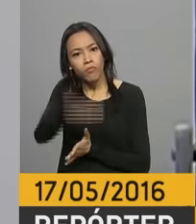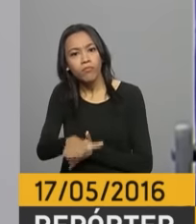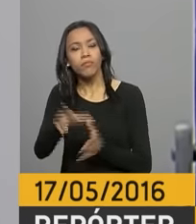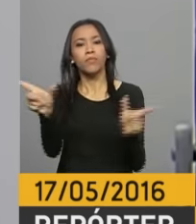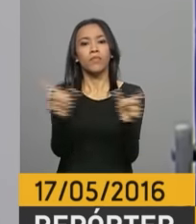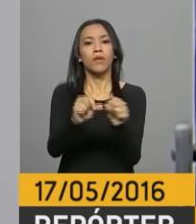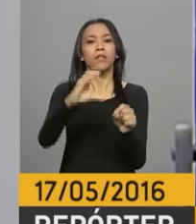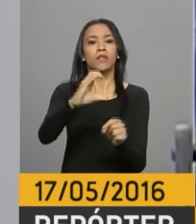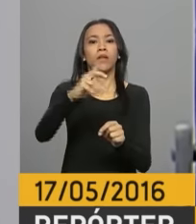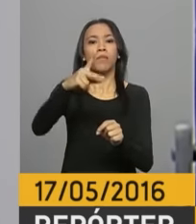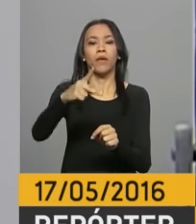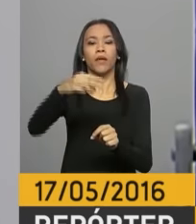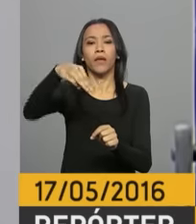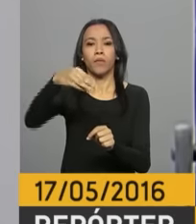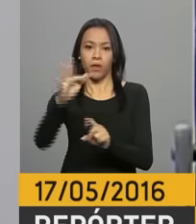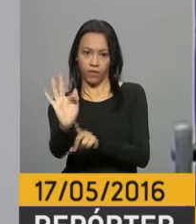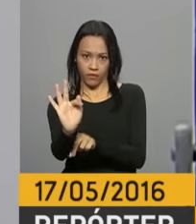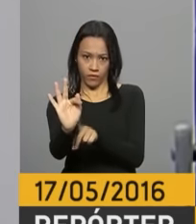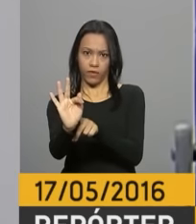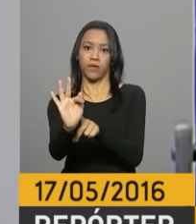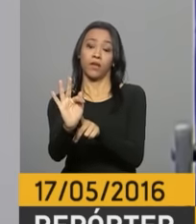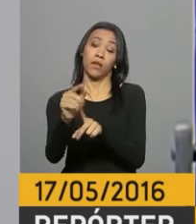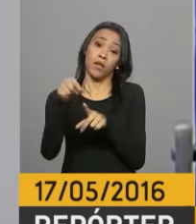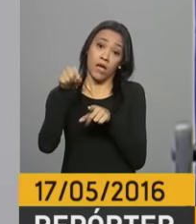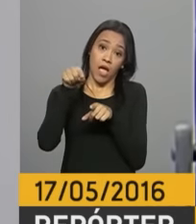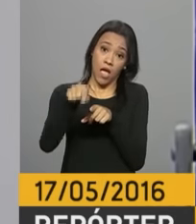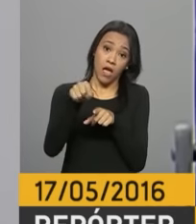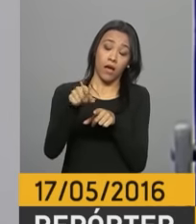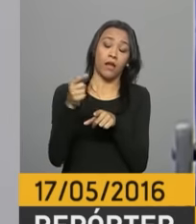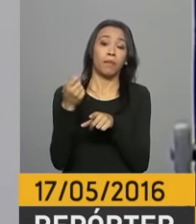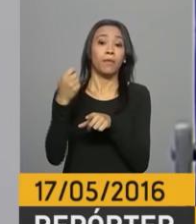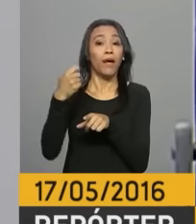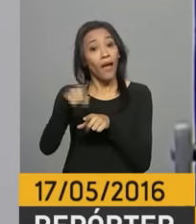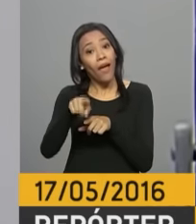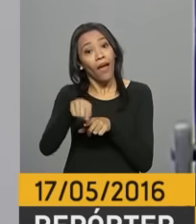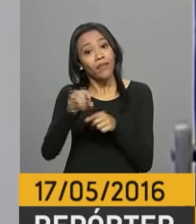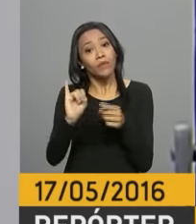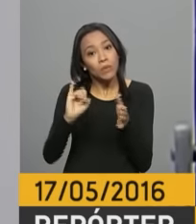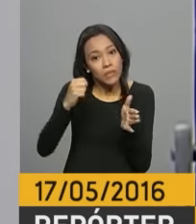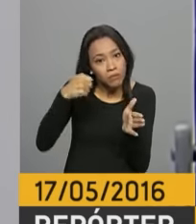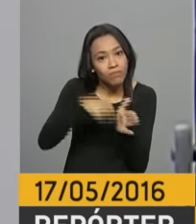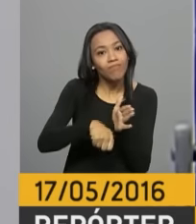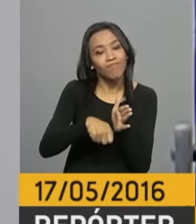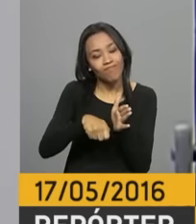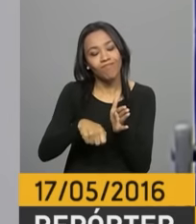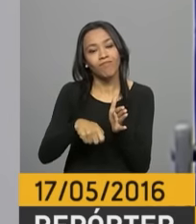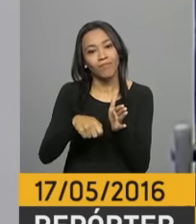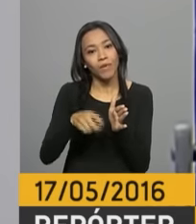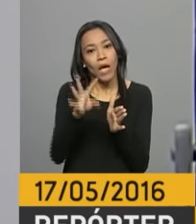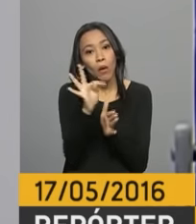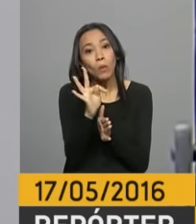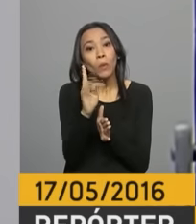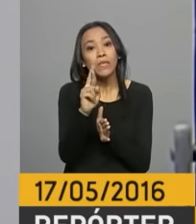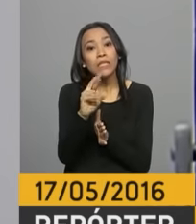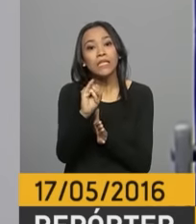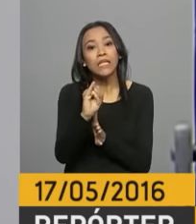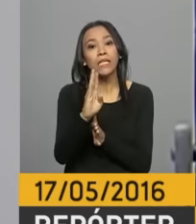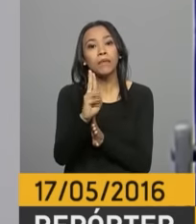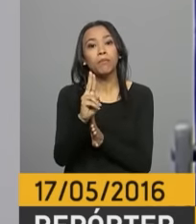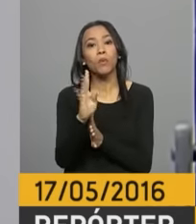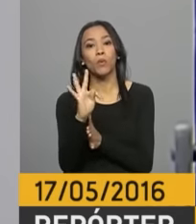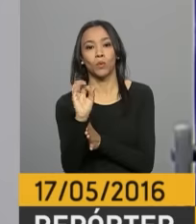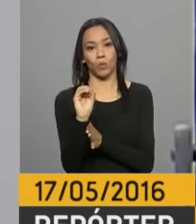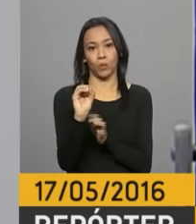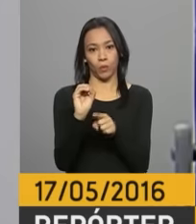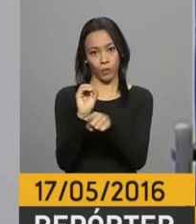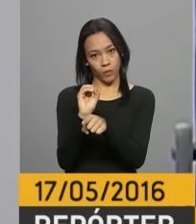medidas, são medidas importantes, seja a CPMF, seja outra forma de tributo, ou seja, até a não existência de tributo. Isso é exatamente